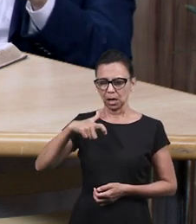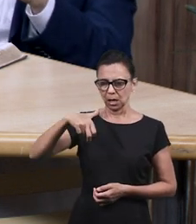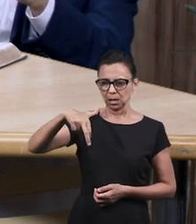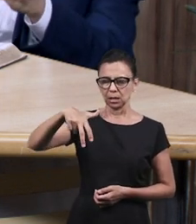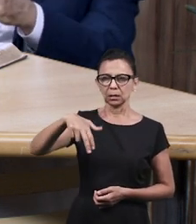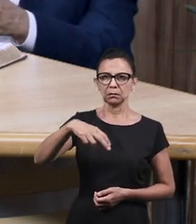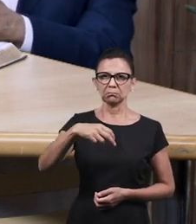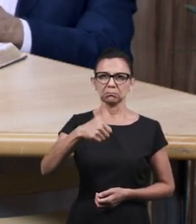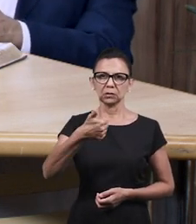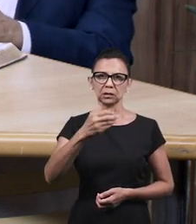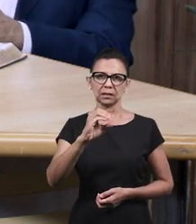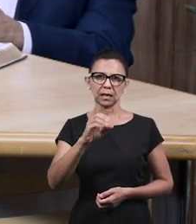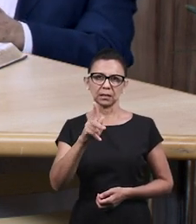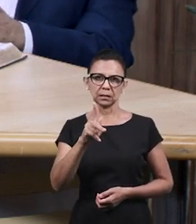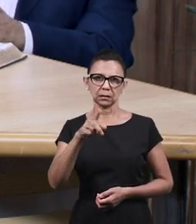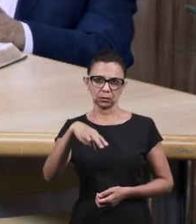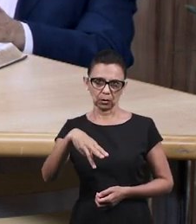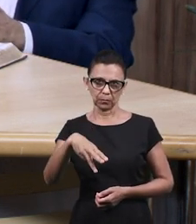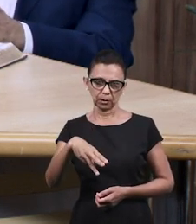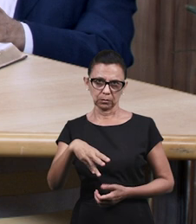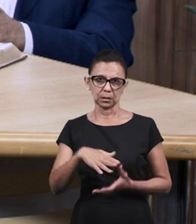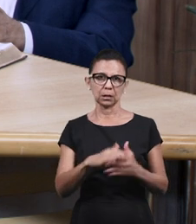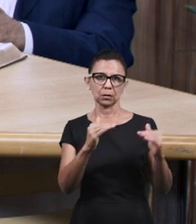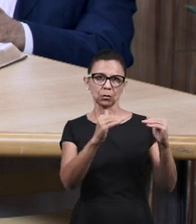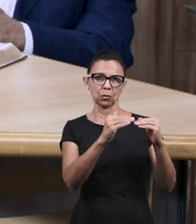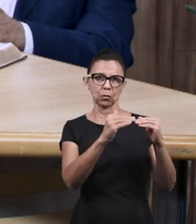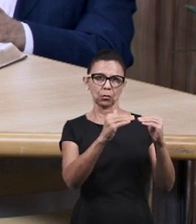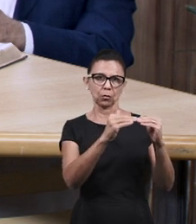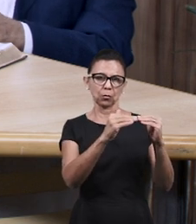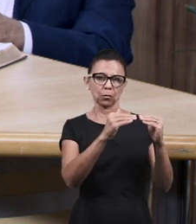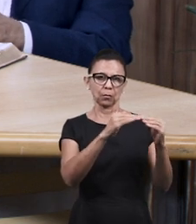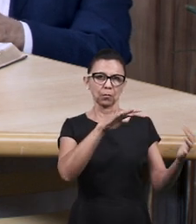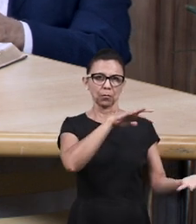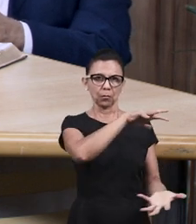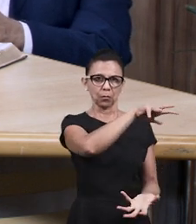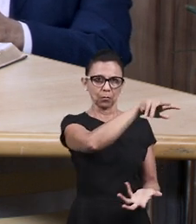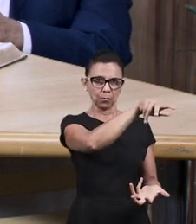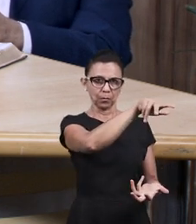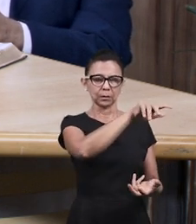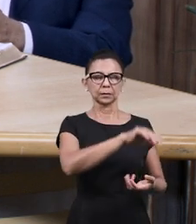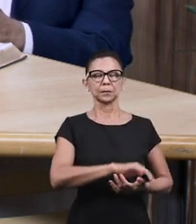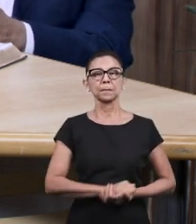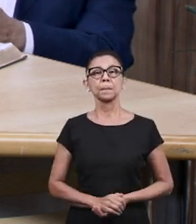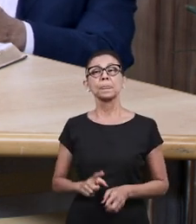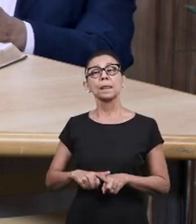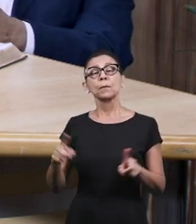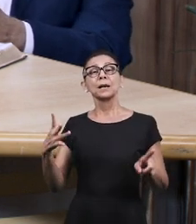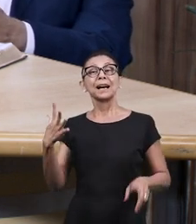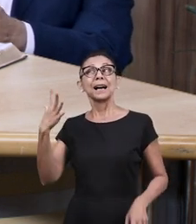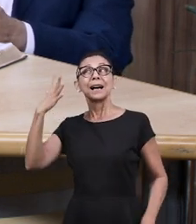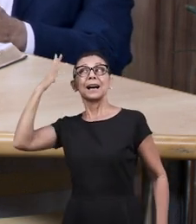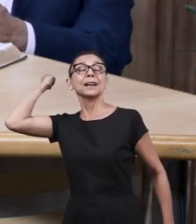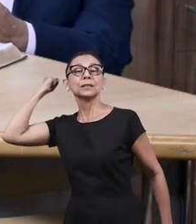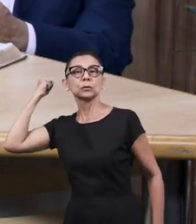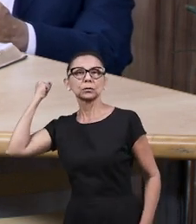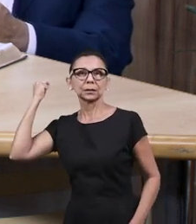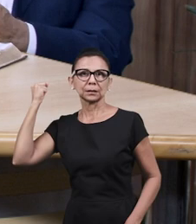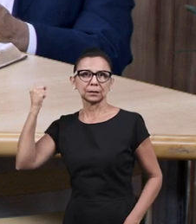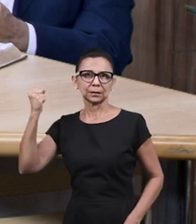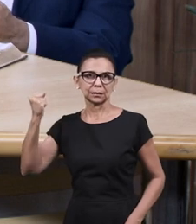Essas velocidades que falamos são todas compatíveis com o nosso planeta. Agora, a velocidade da luz,